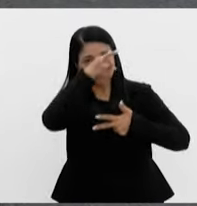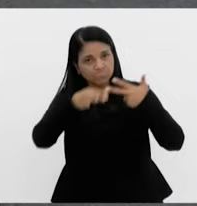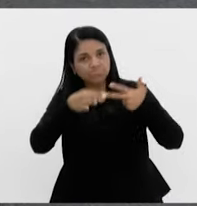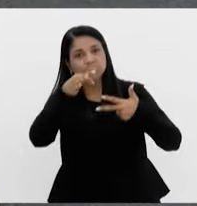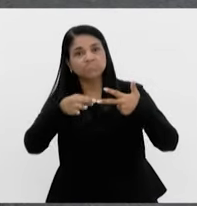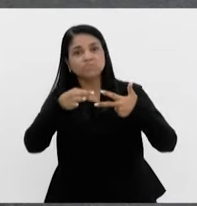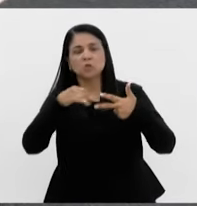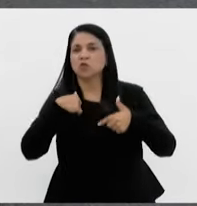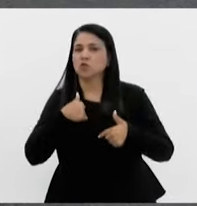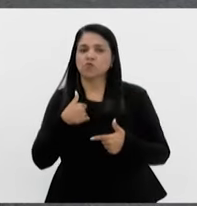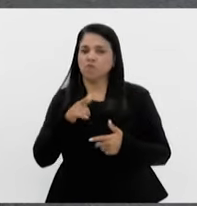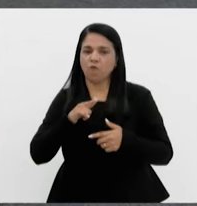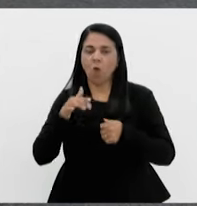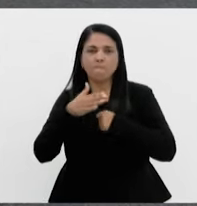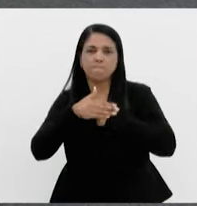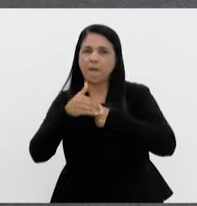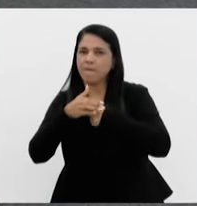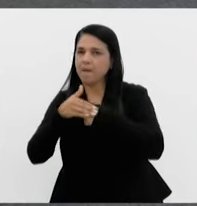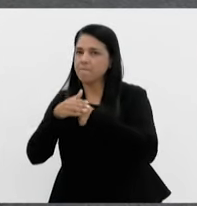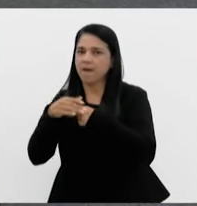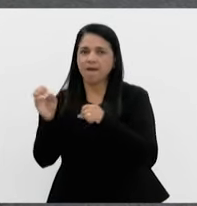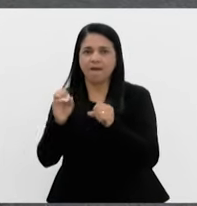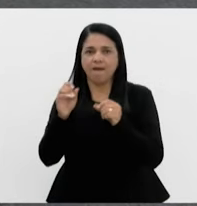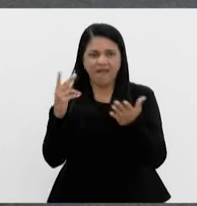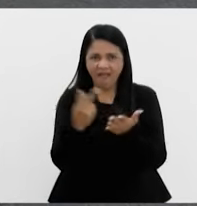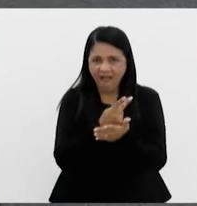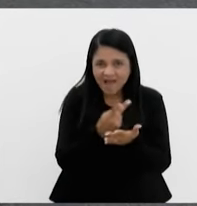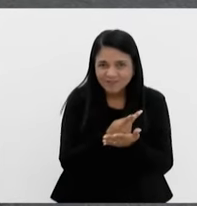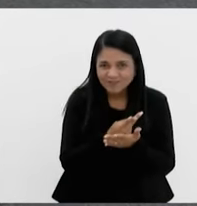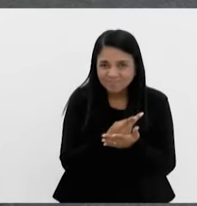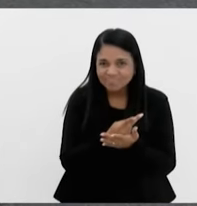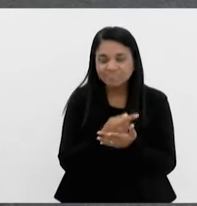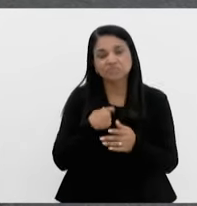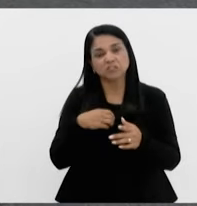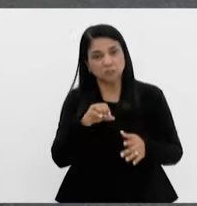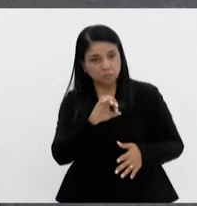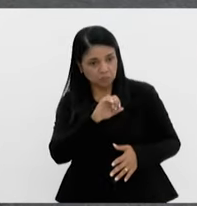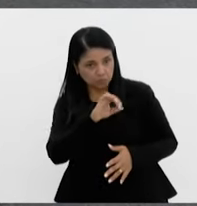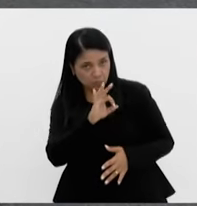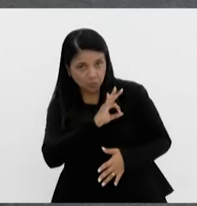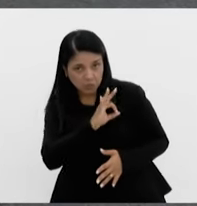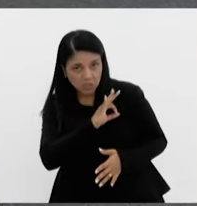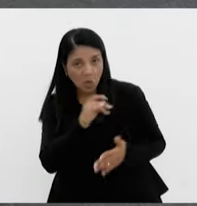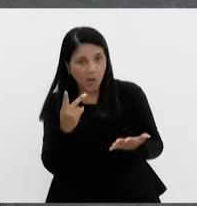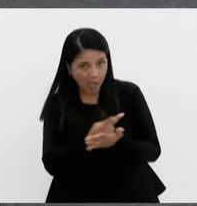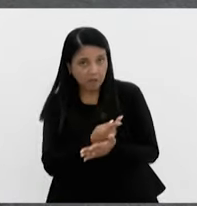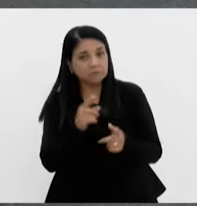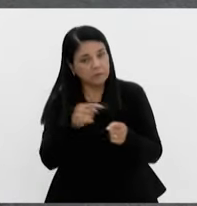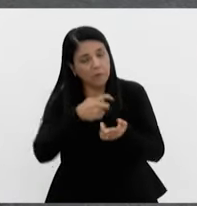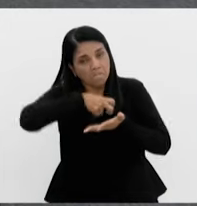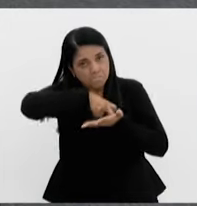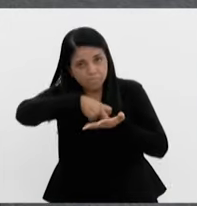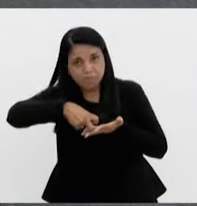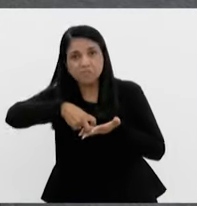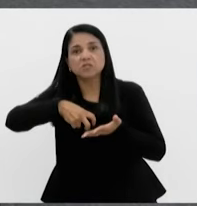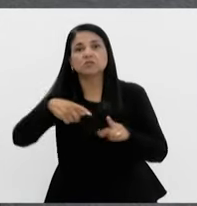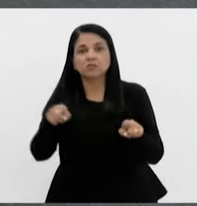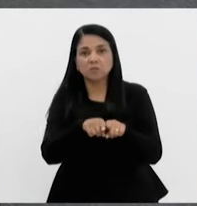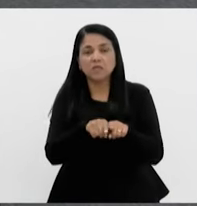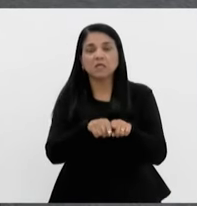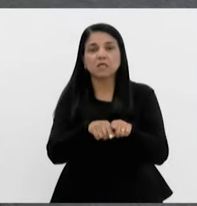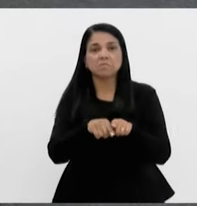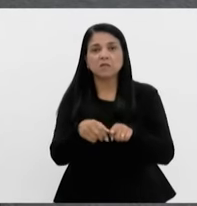passar a mão na cabeça quem tá errado como se tiver também policiais errados eu acho que tem que ser punidos mas nós não podemos